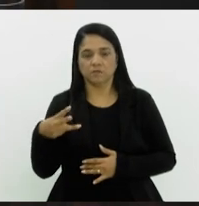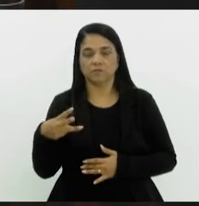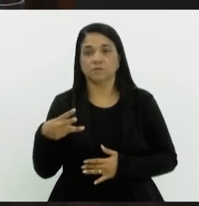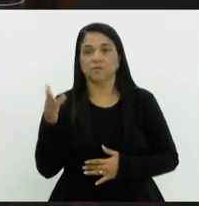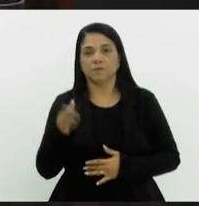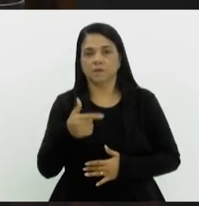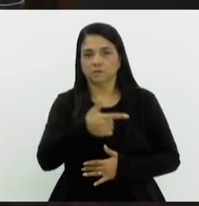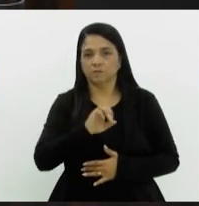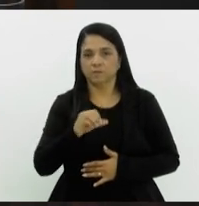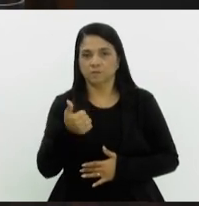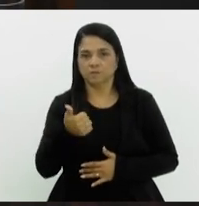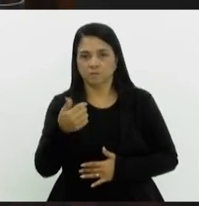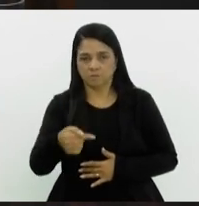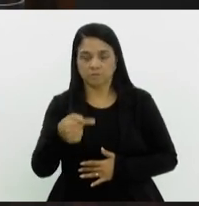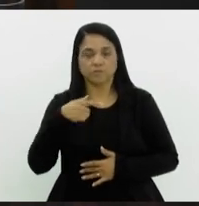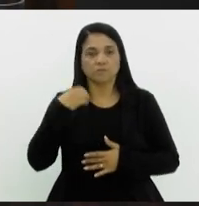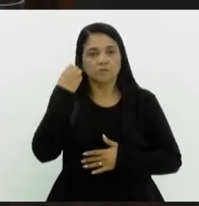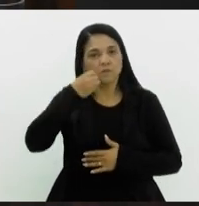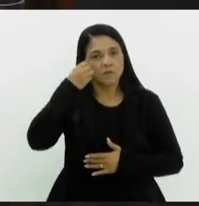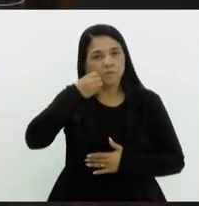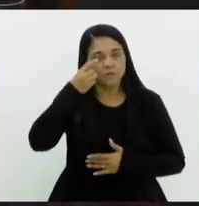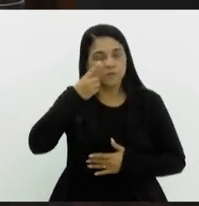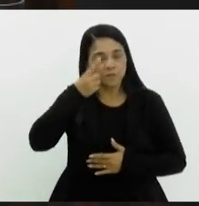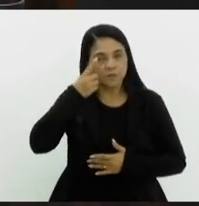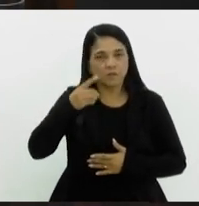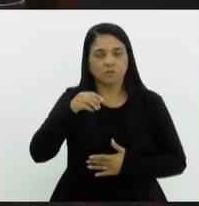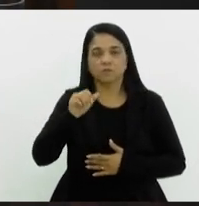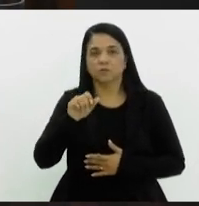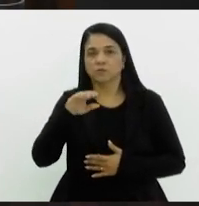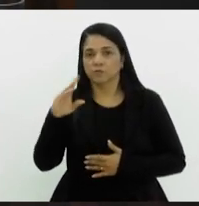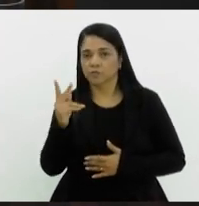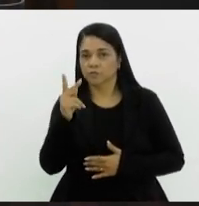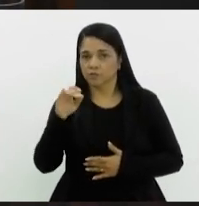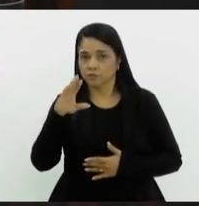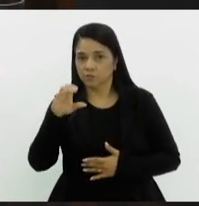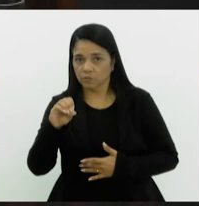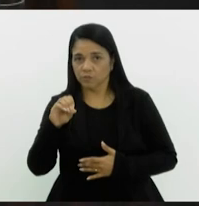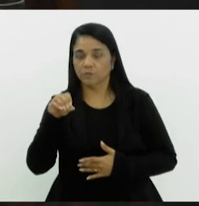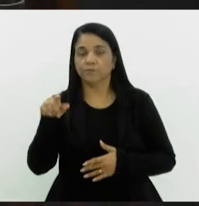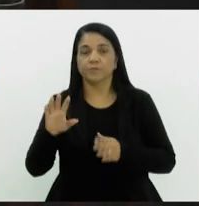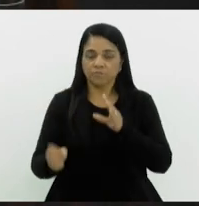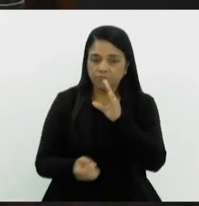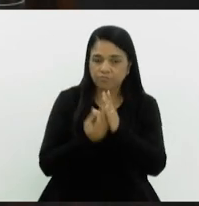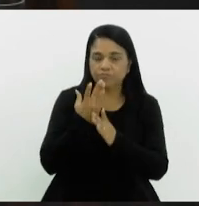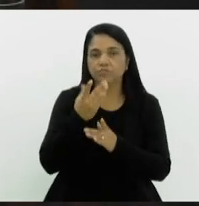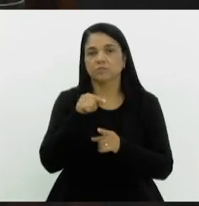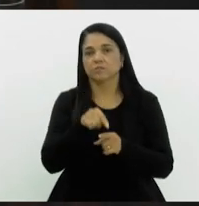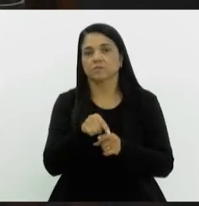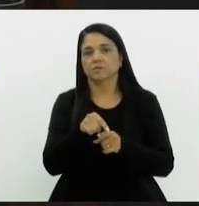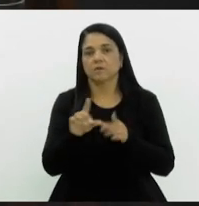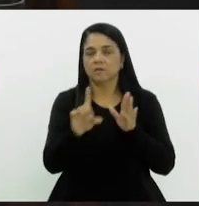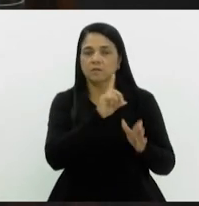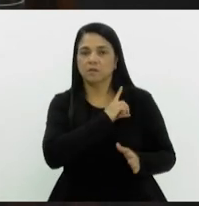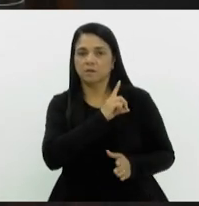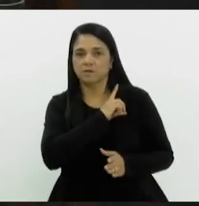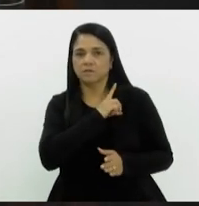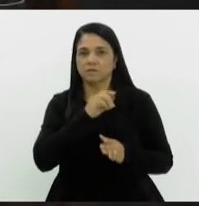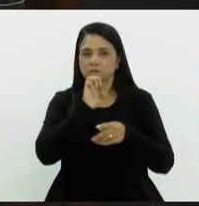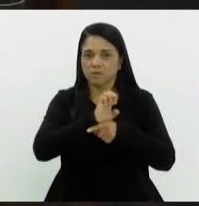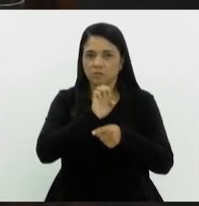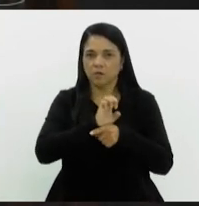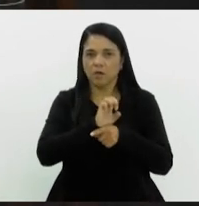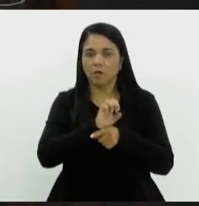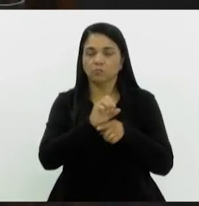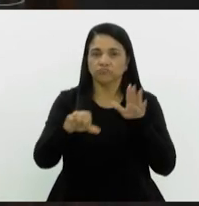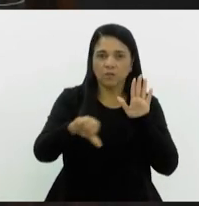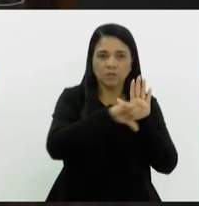3343/2017, autoria do deputado Chico Machado, que dispõe sobre a criação da Delegacia Estadual de Repressão